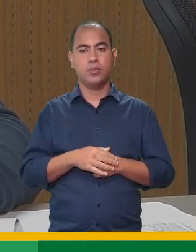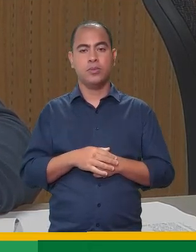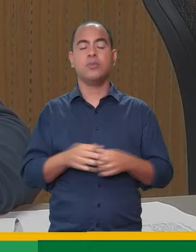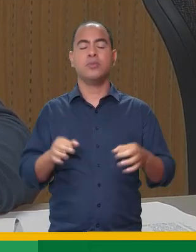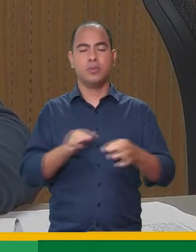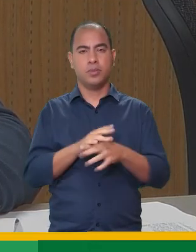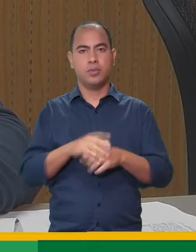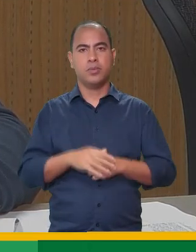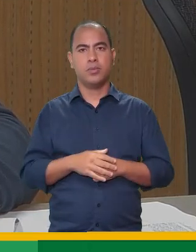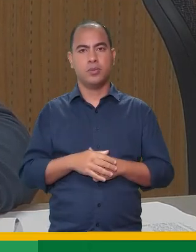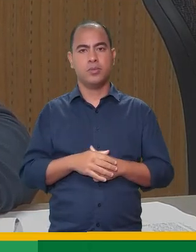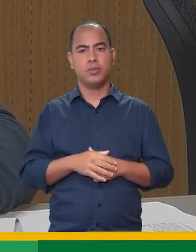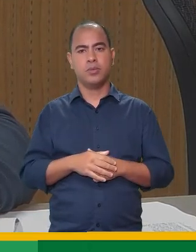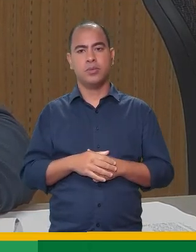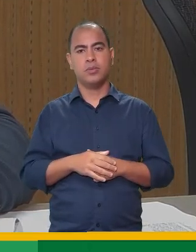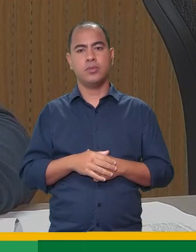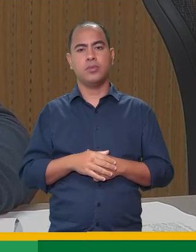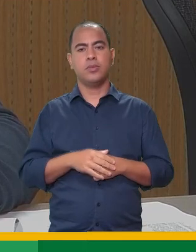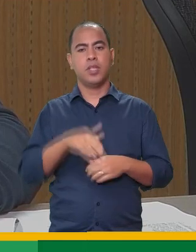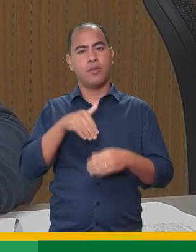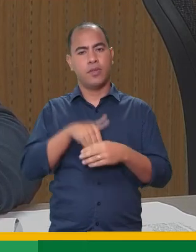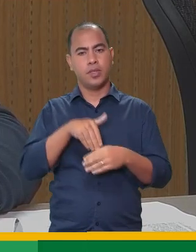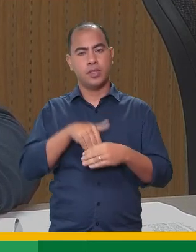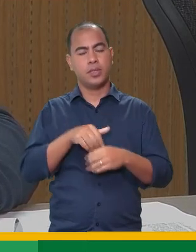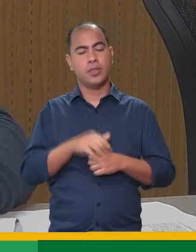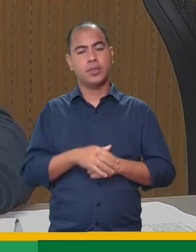Encerrada. Em votação.